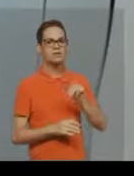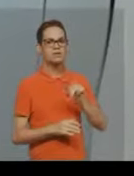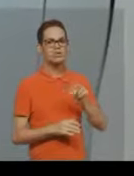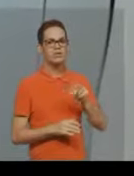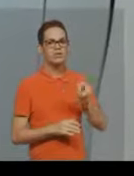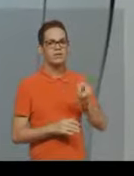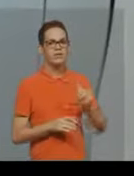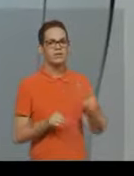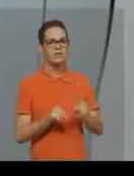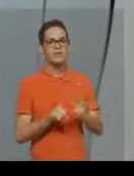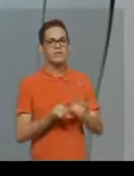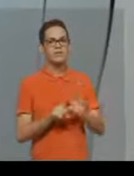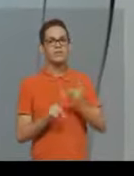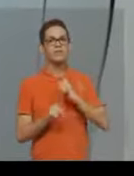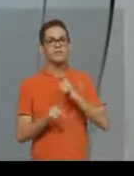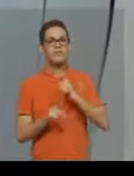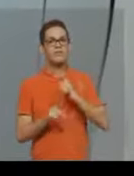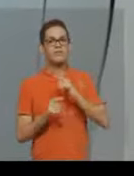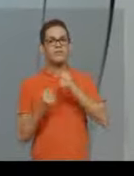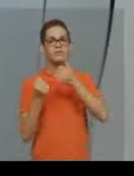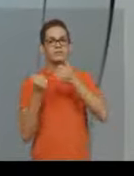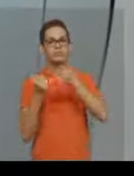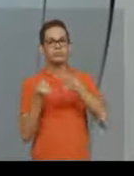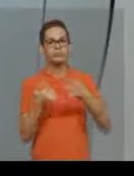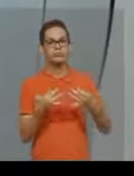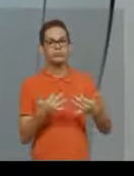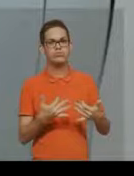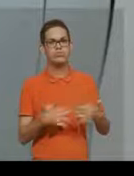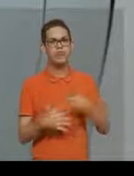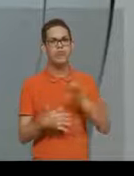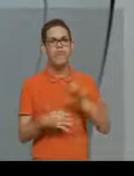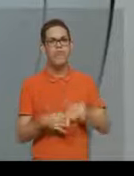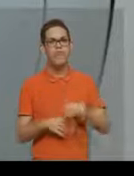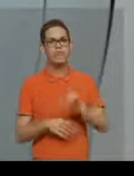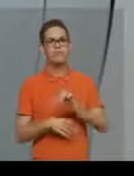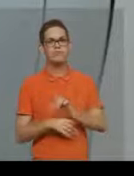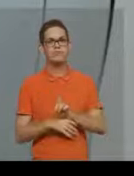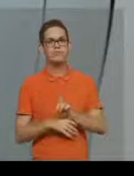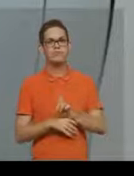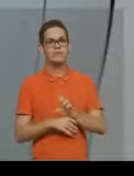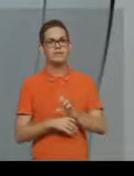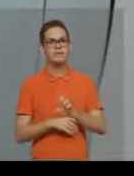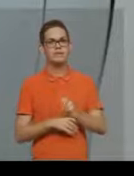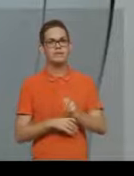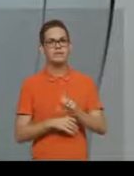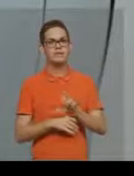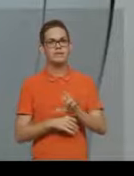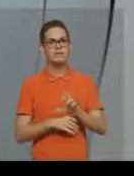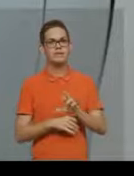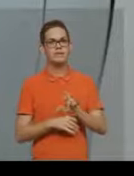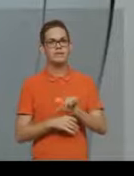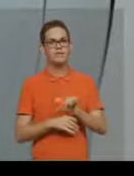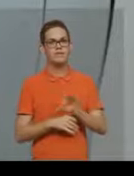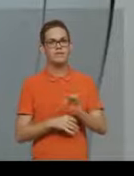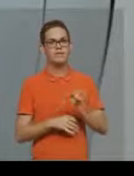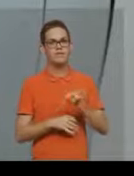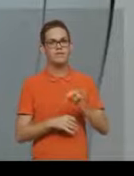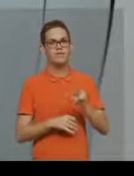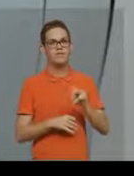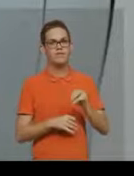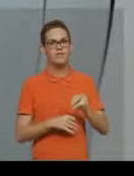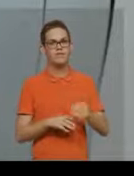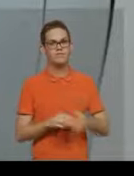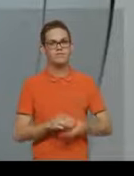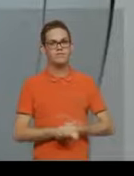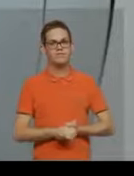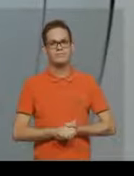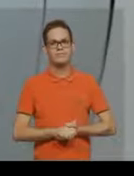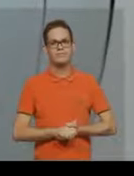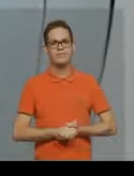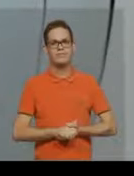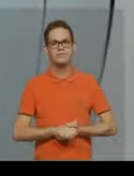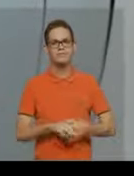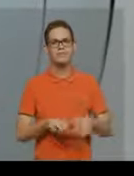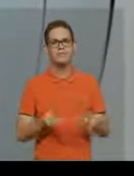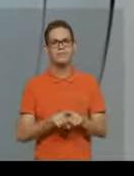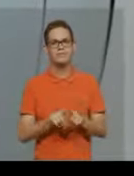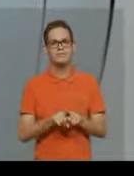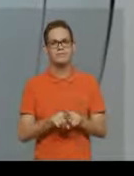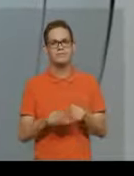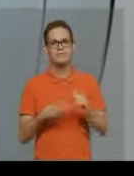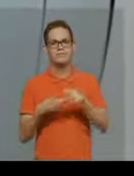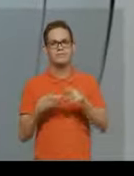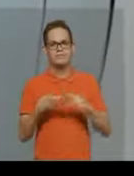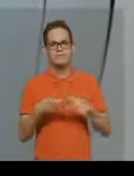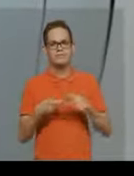são o descritivo e narrativo que são utilizados mais no texto literário, né? Os